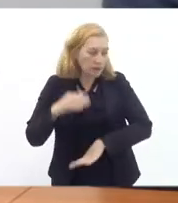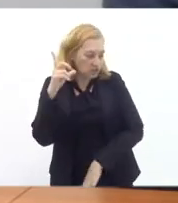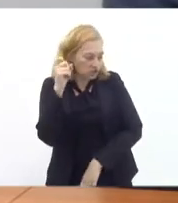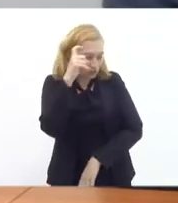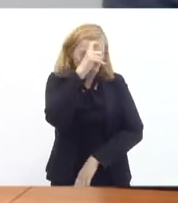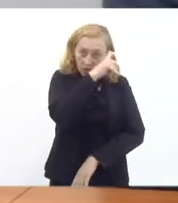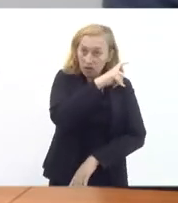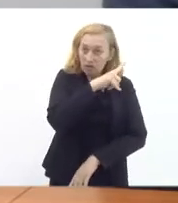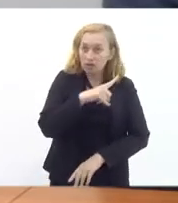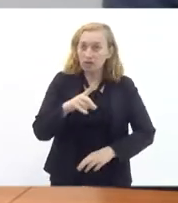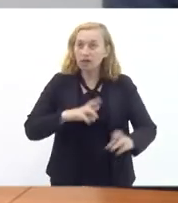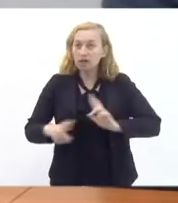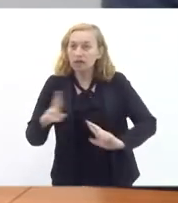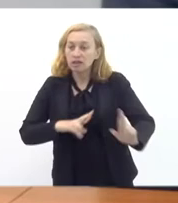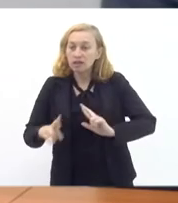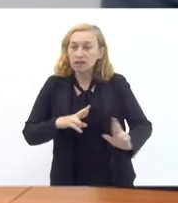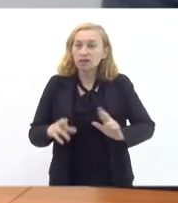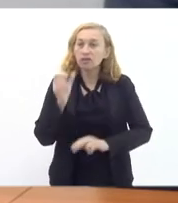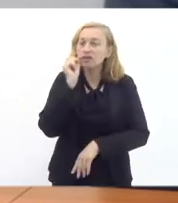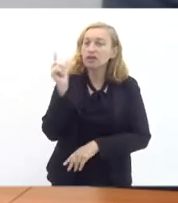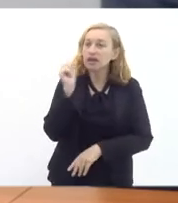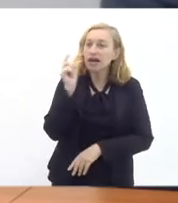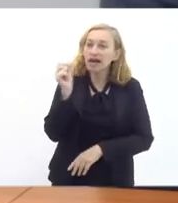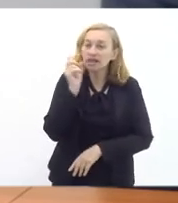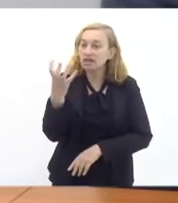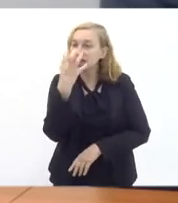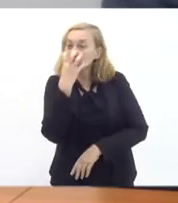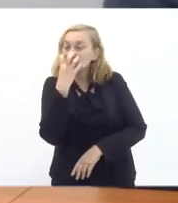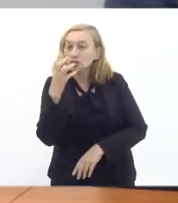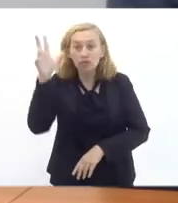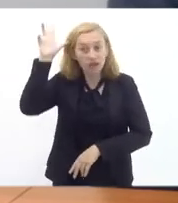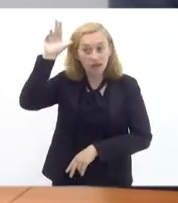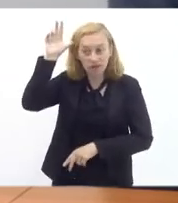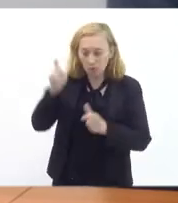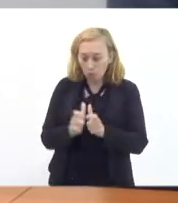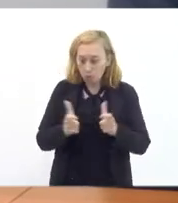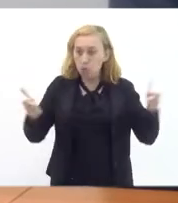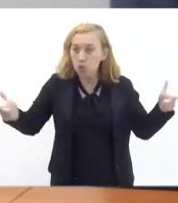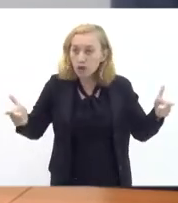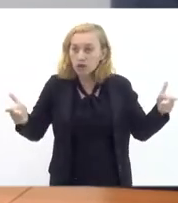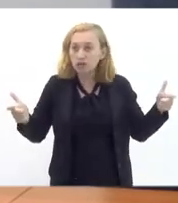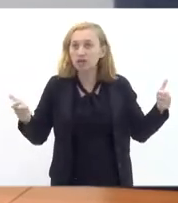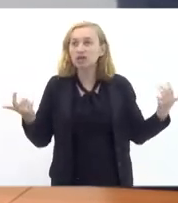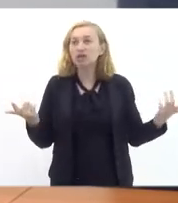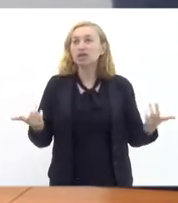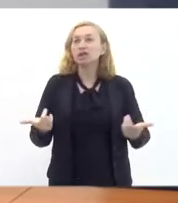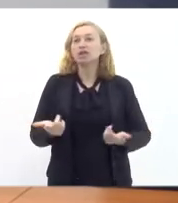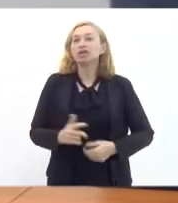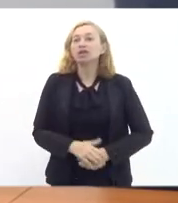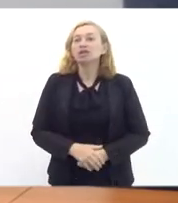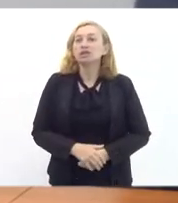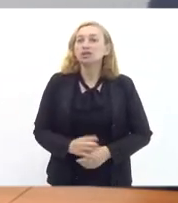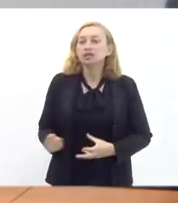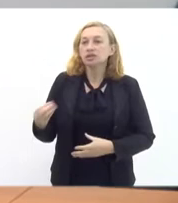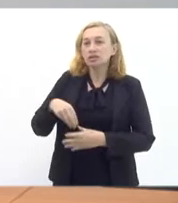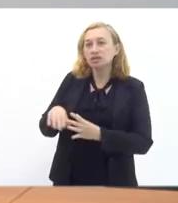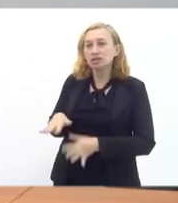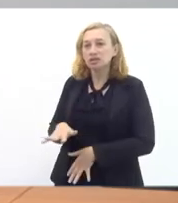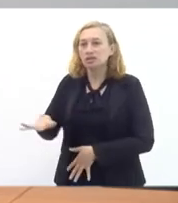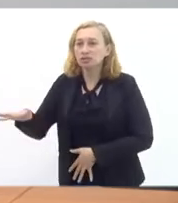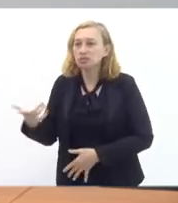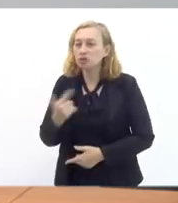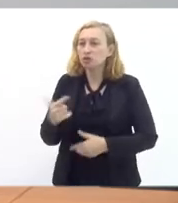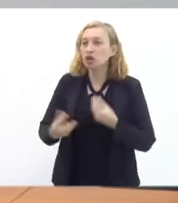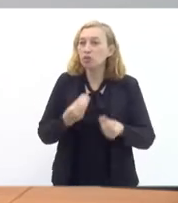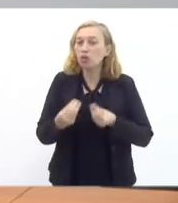em relação ao cachorro e gato, porque cavalo é um animal de grande porte, a exploração é muito intensa nas comunidades, não tem para onde